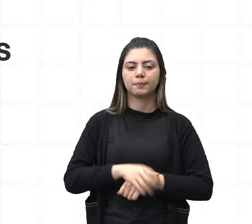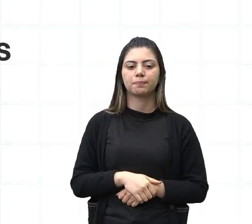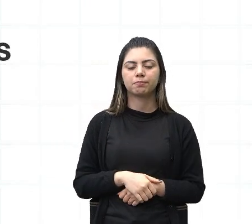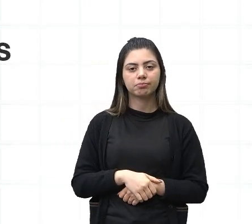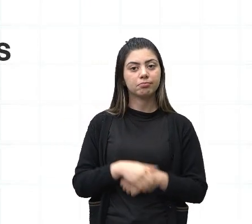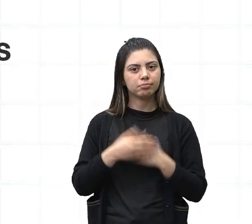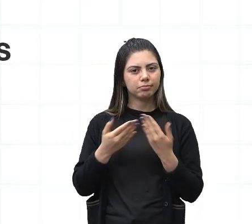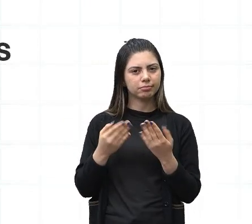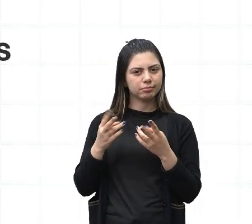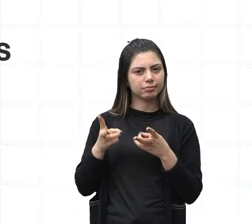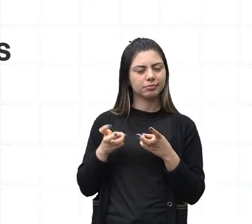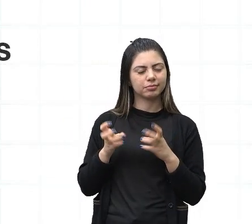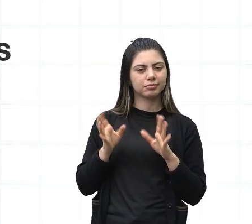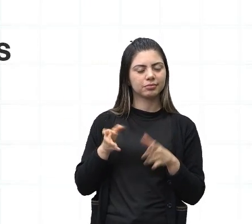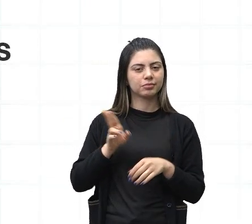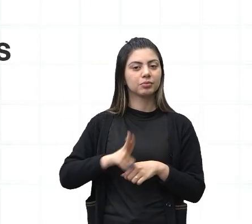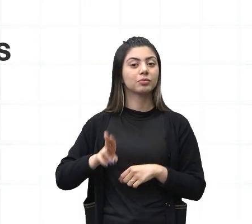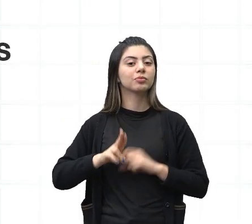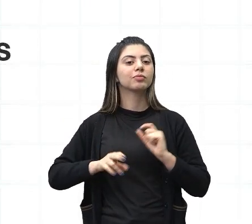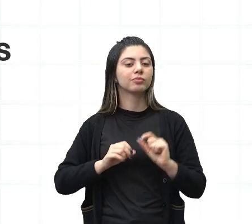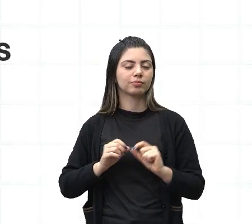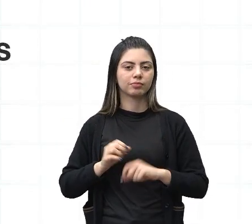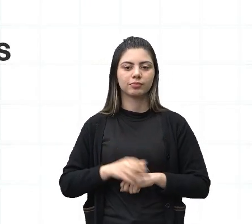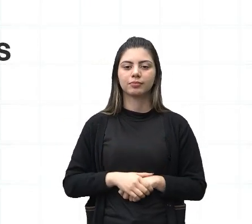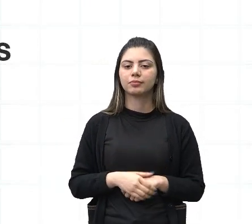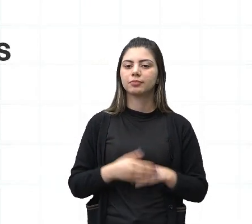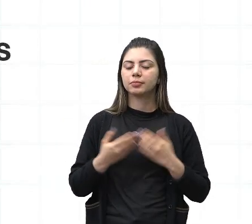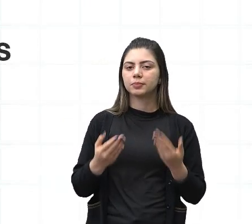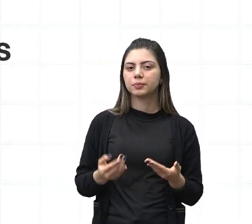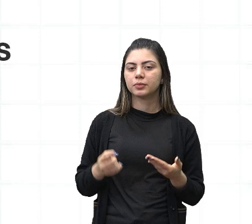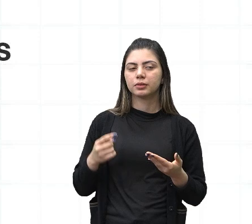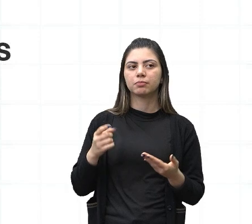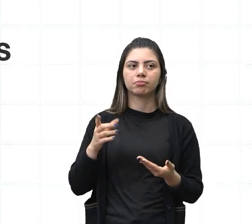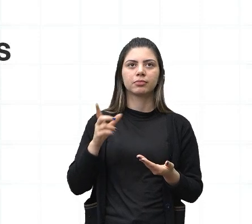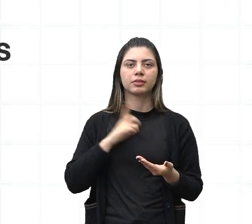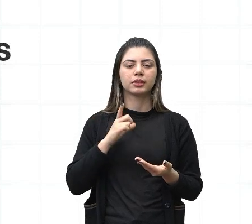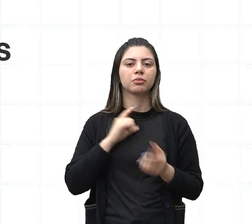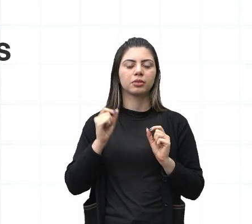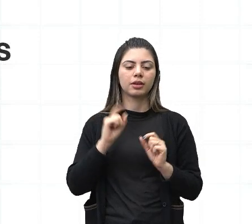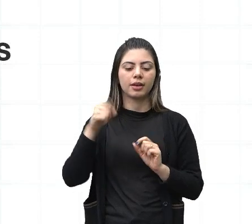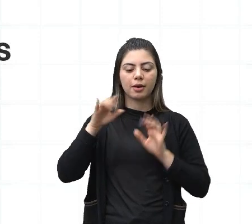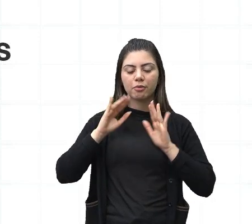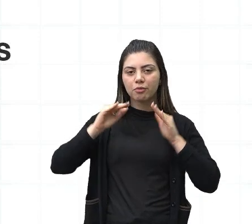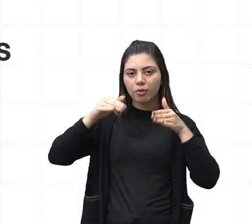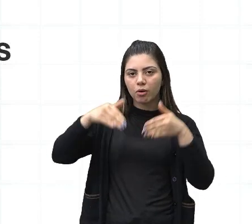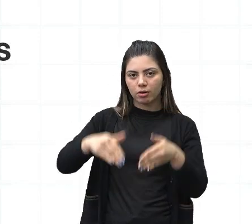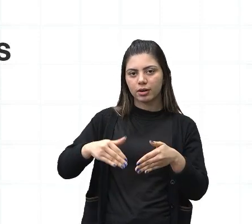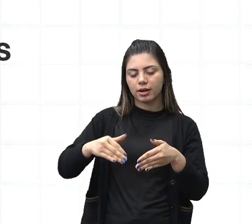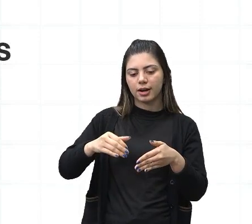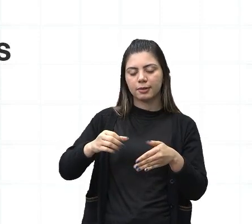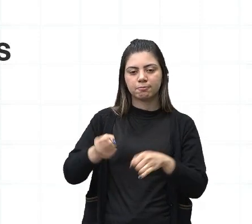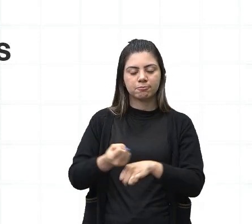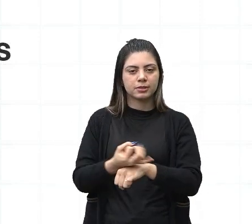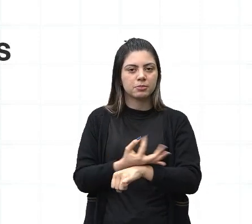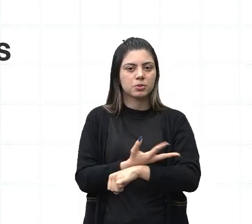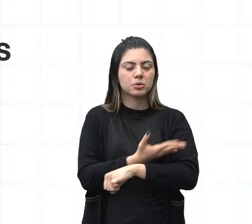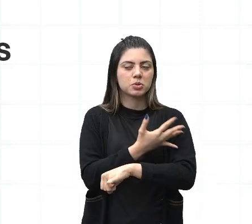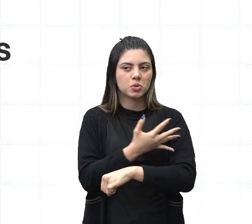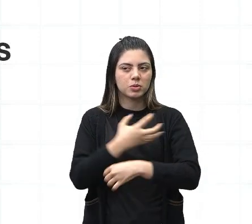atores. Olha só, a gente já está utilizando aí para enfatizar, né, cenas e emoções.